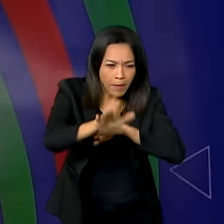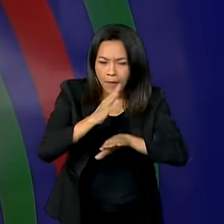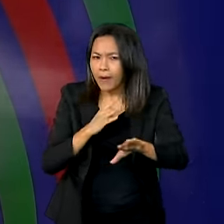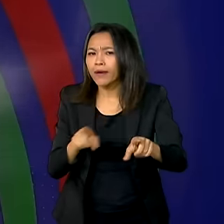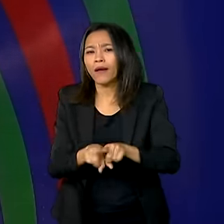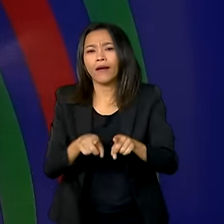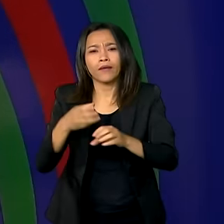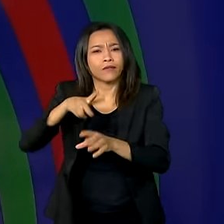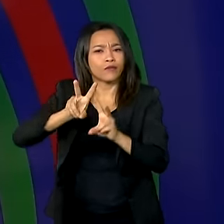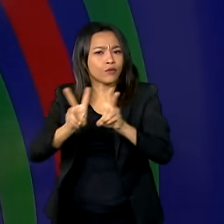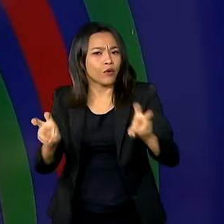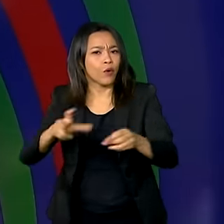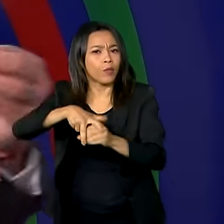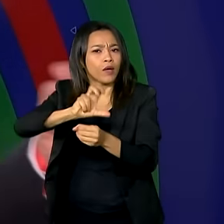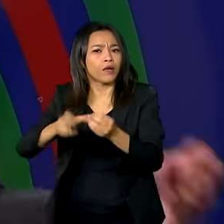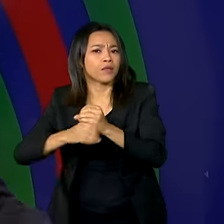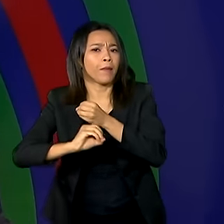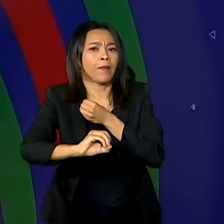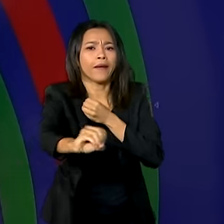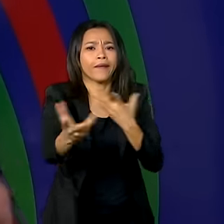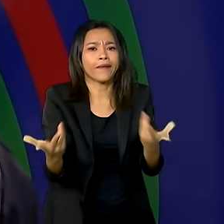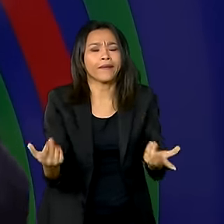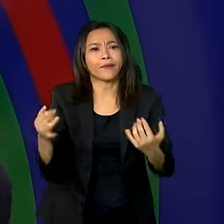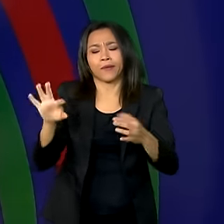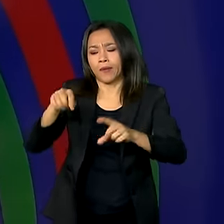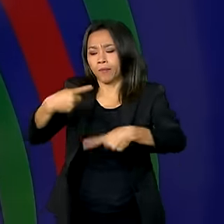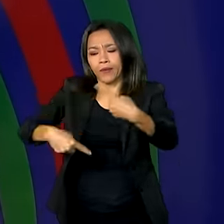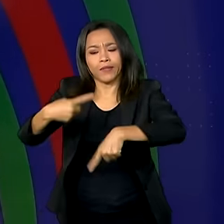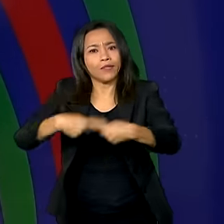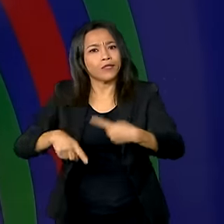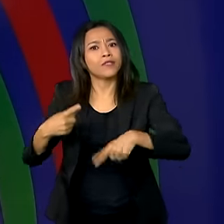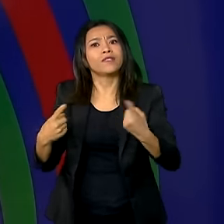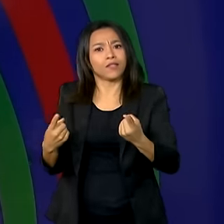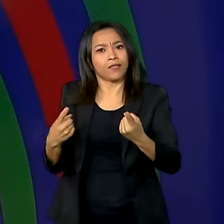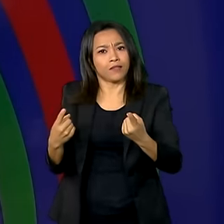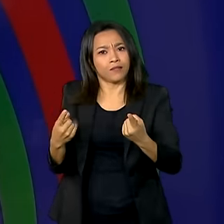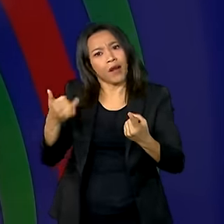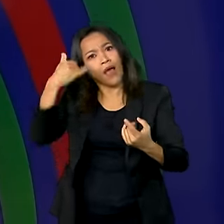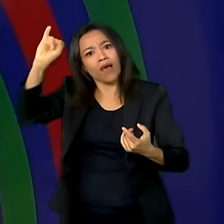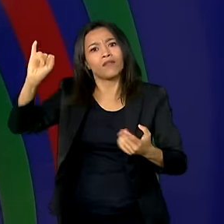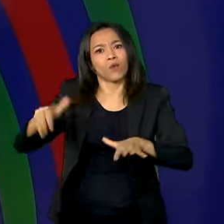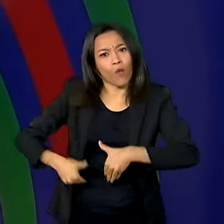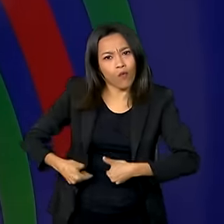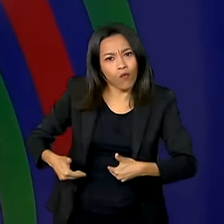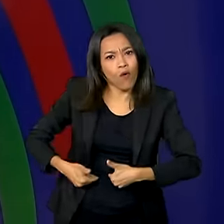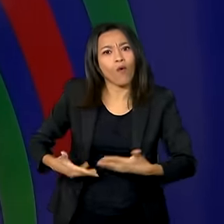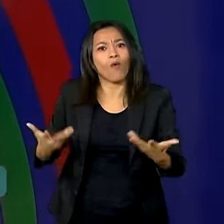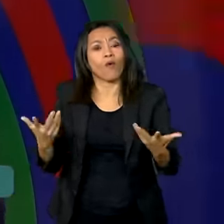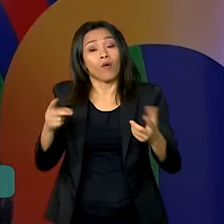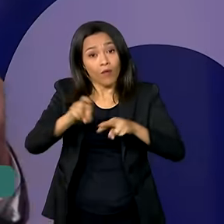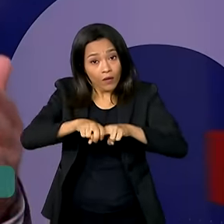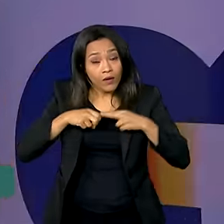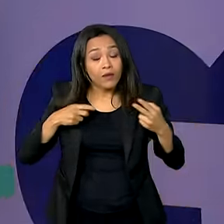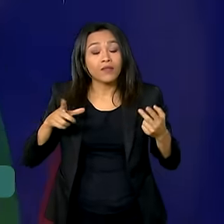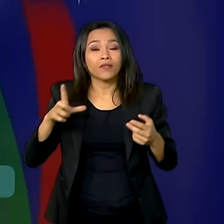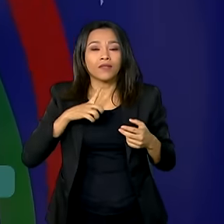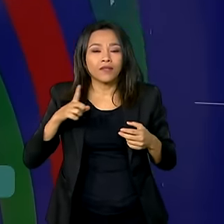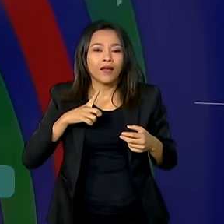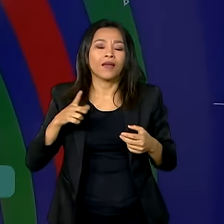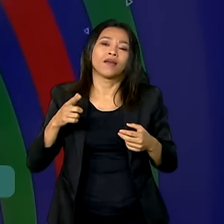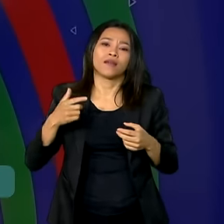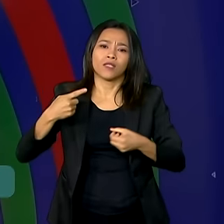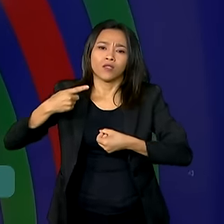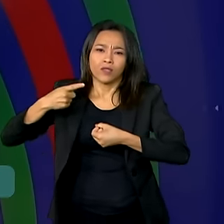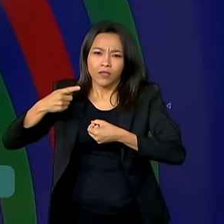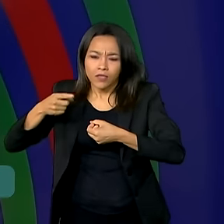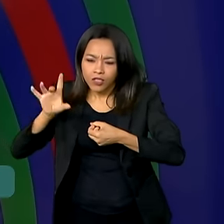o saneamento, as políticas de combate à fome acontecem nas cidades. Por isso tem o U20, que é reunido pelos prefeitos dessas